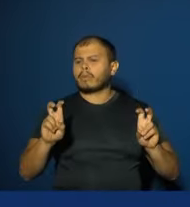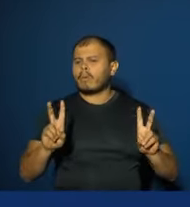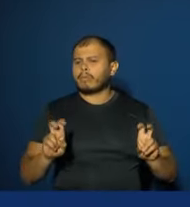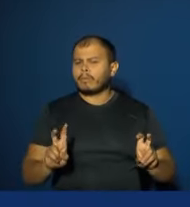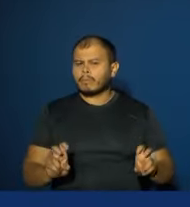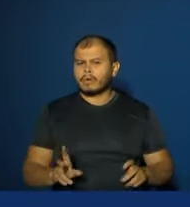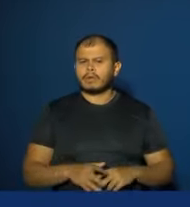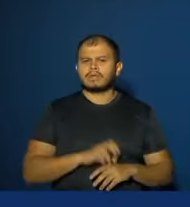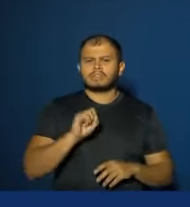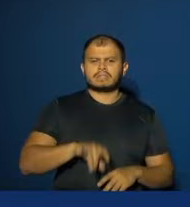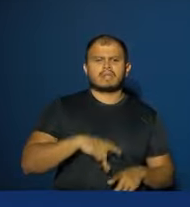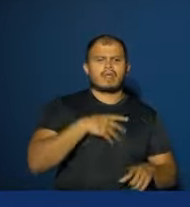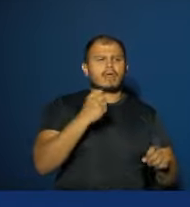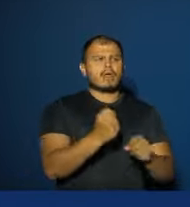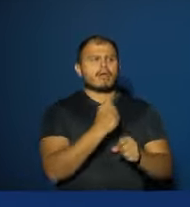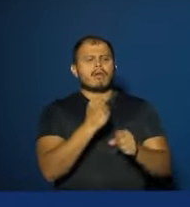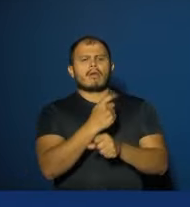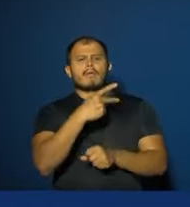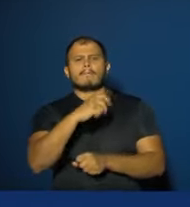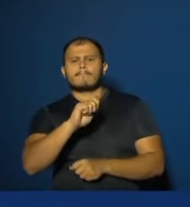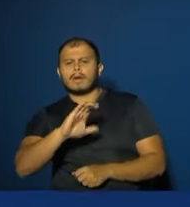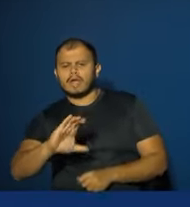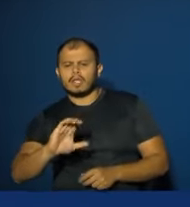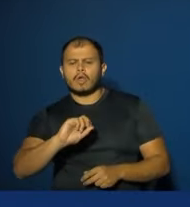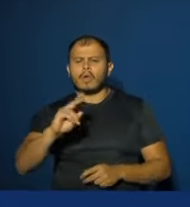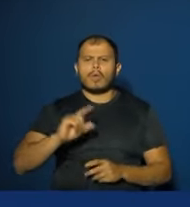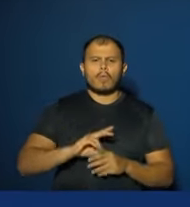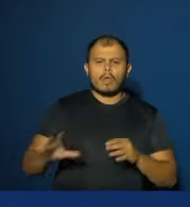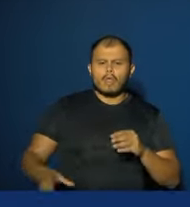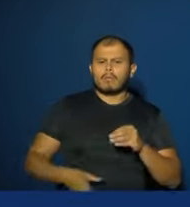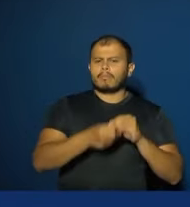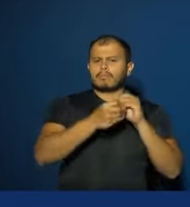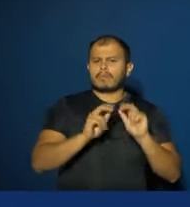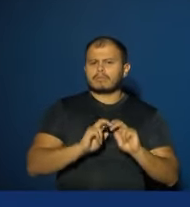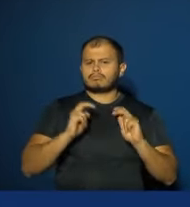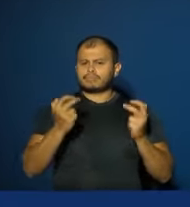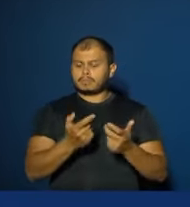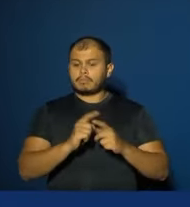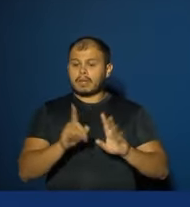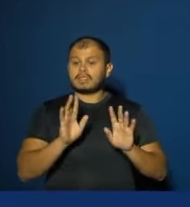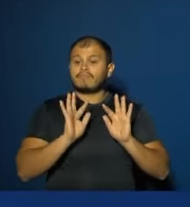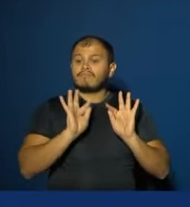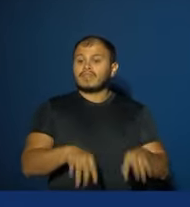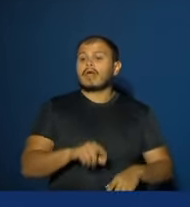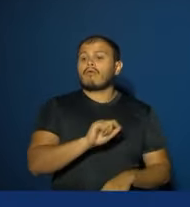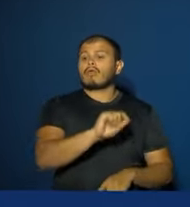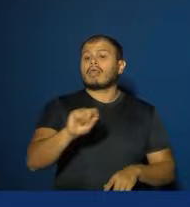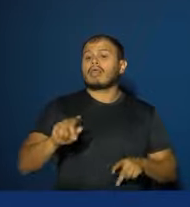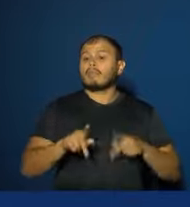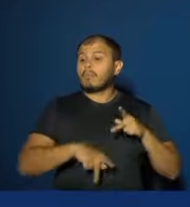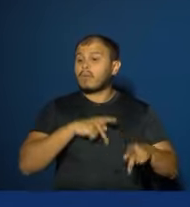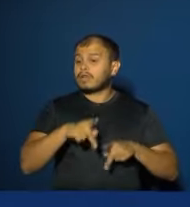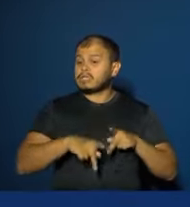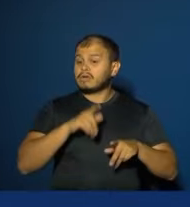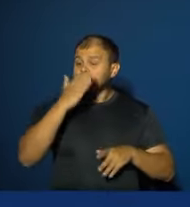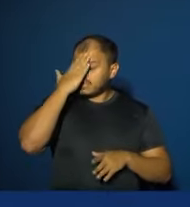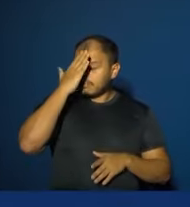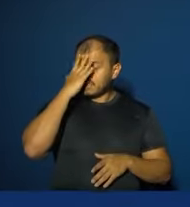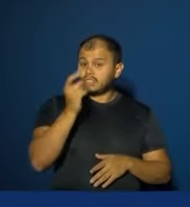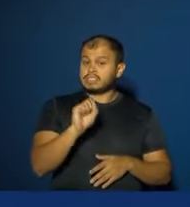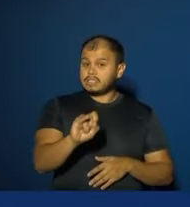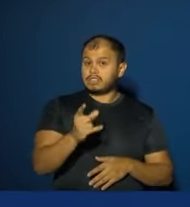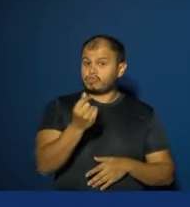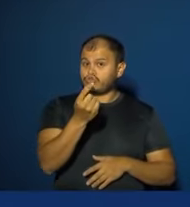se o título é obra do PAC ou se é uma emenda parlamentar. Ao fim e ao cabo, para a população, ela quer saber se aquele dinheiro